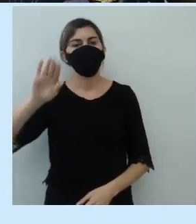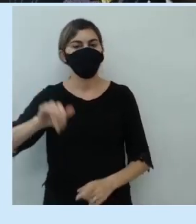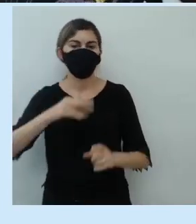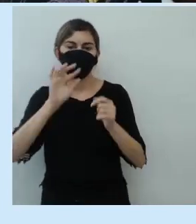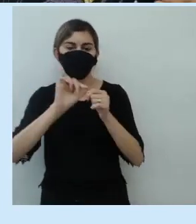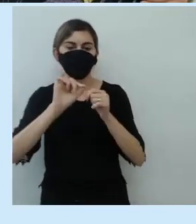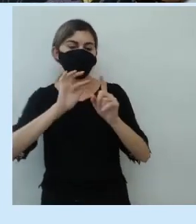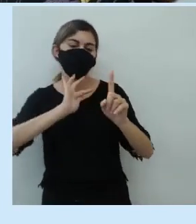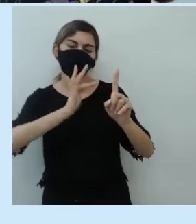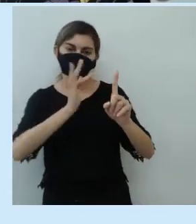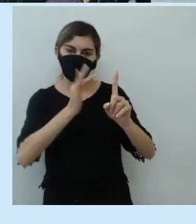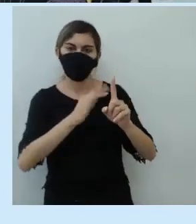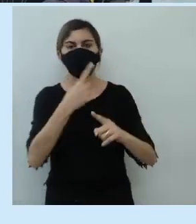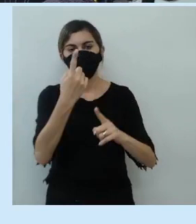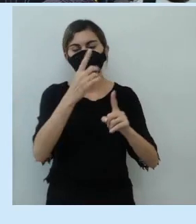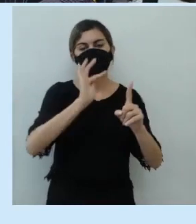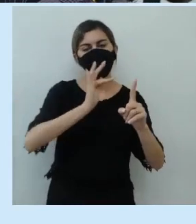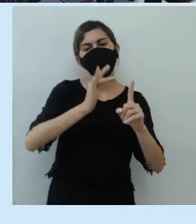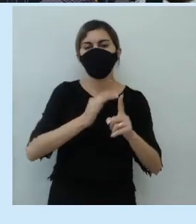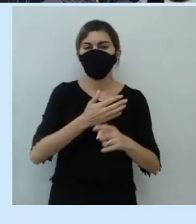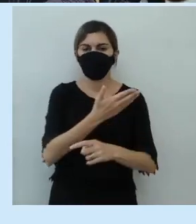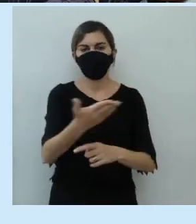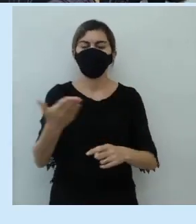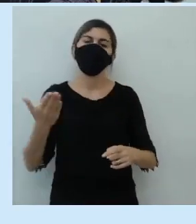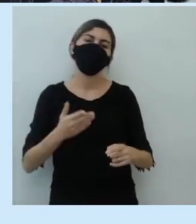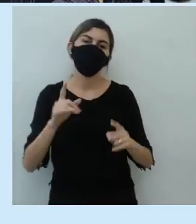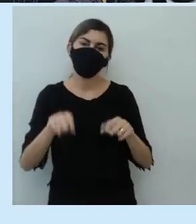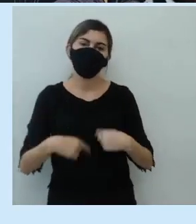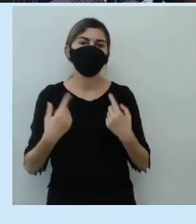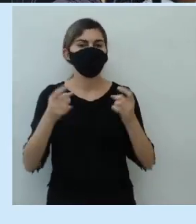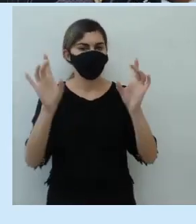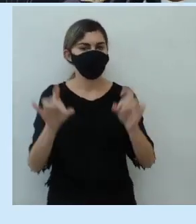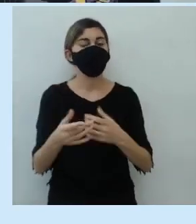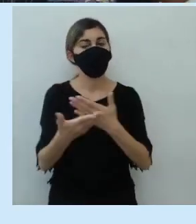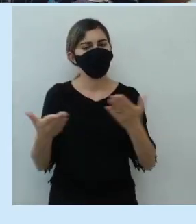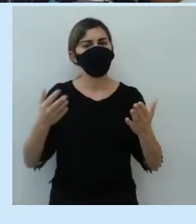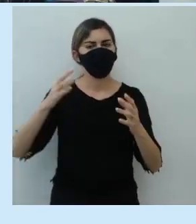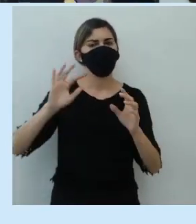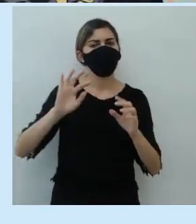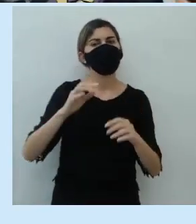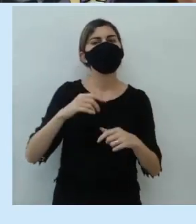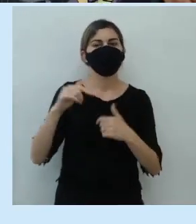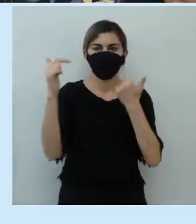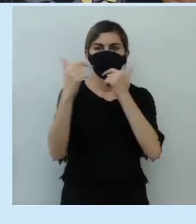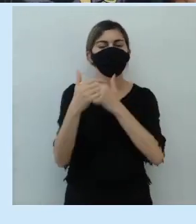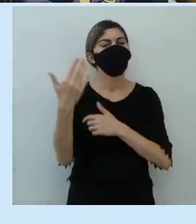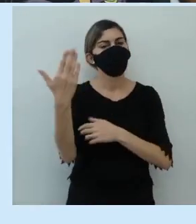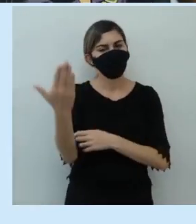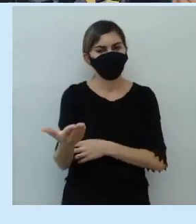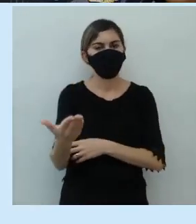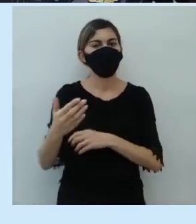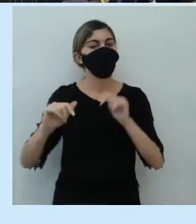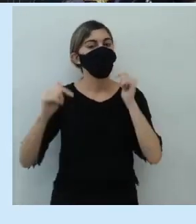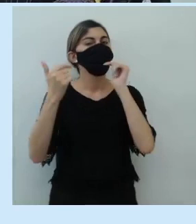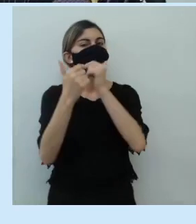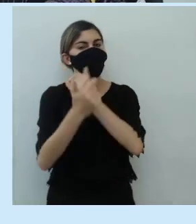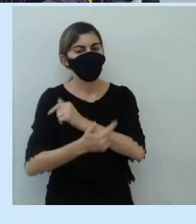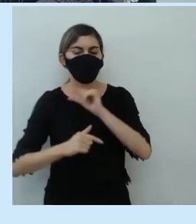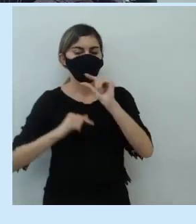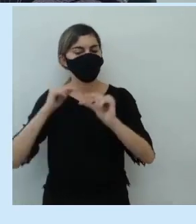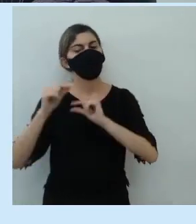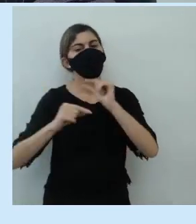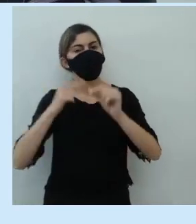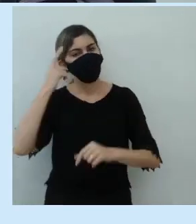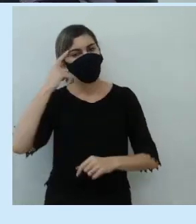né? Uma de suas fábulas, e essa daí, especialmente, tem um tom até de um pouco de humor, né?